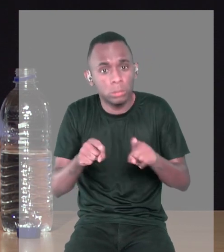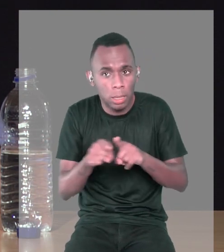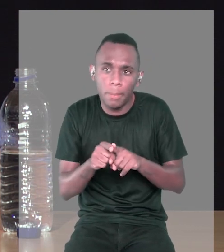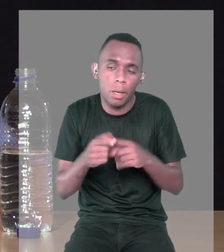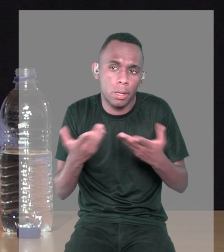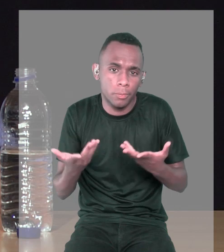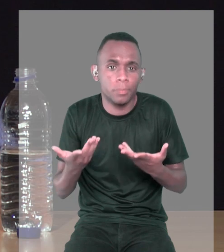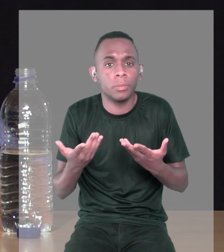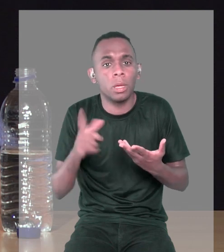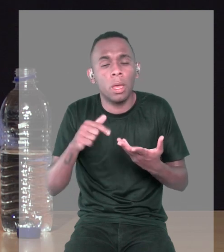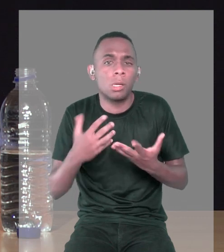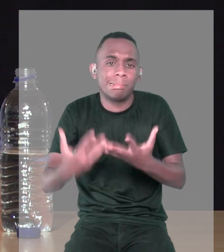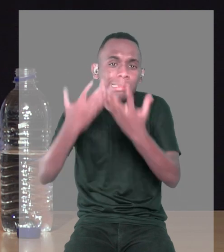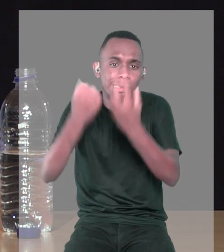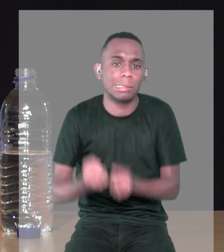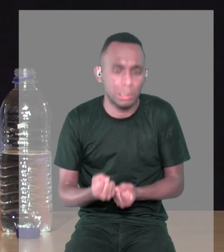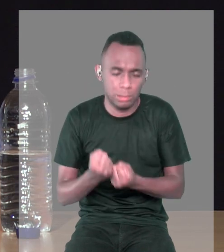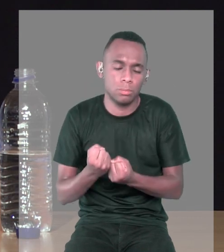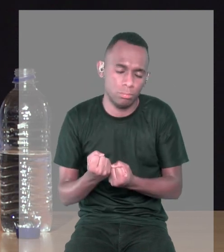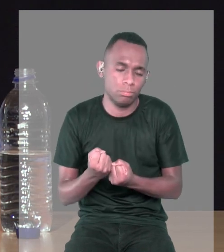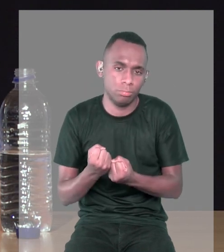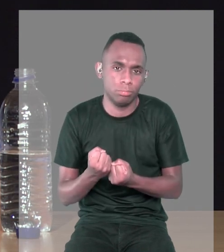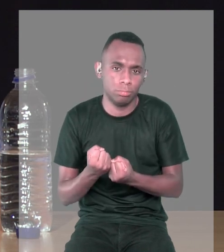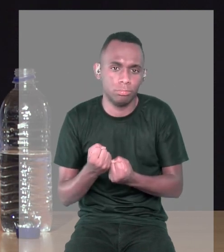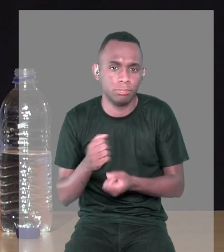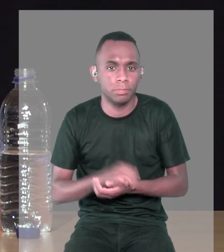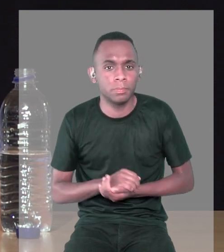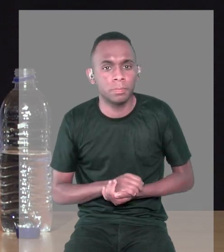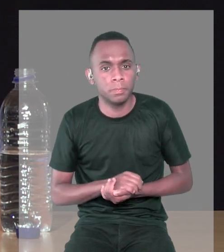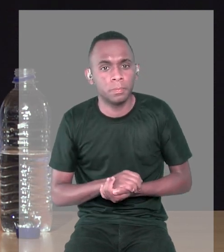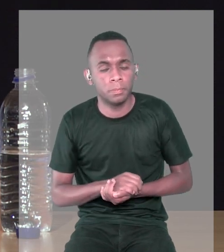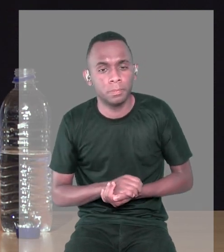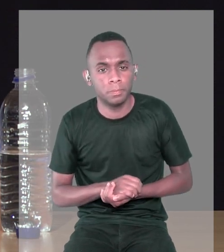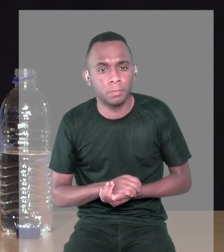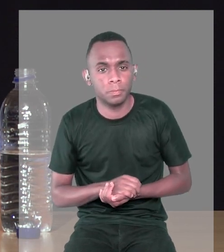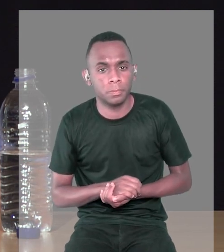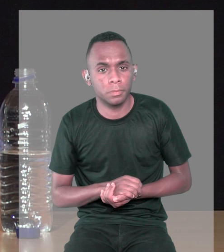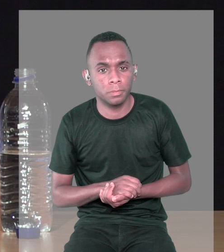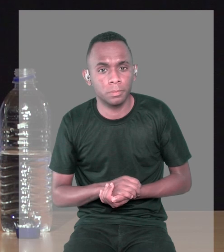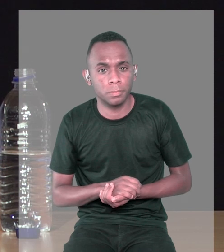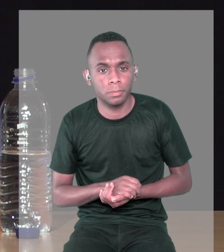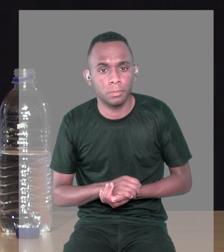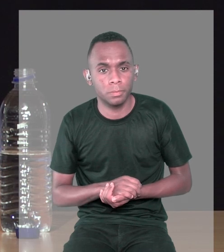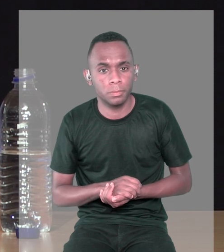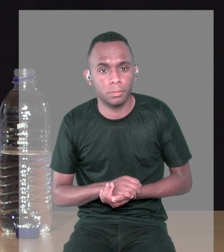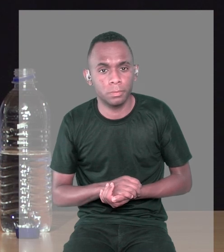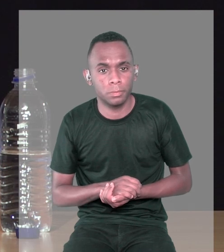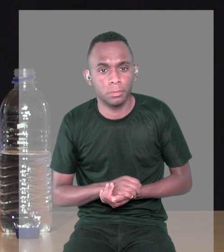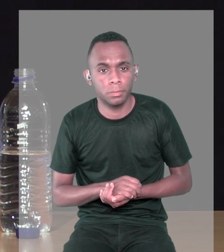social, contra o que hoje chamaríamos de conformismo inerente à sociedade.